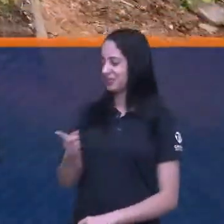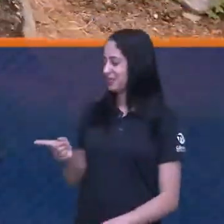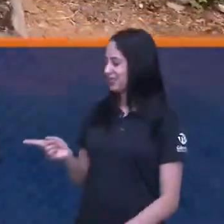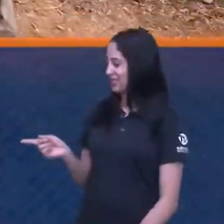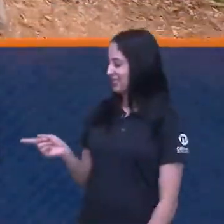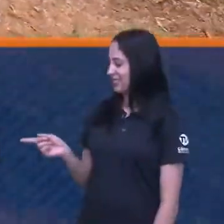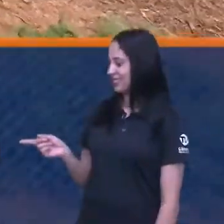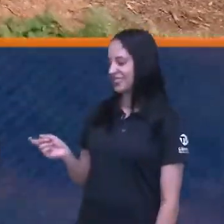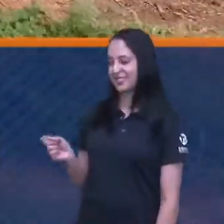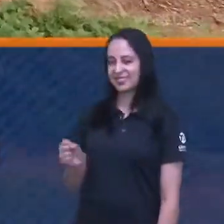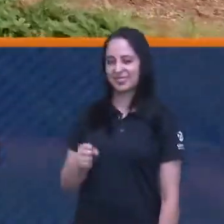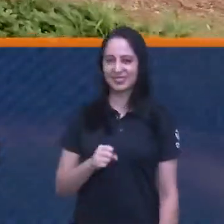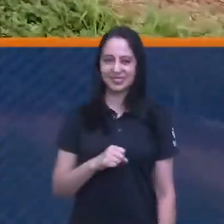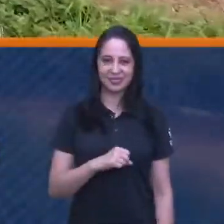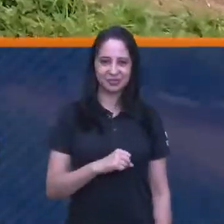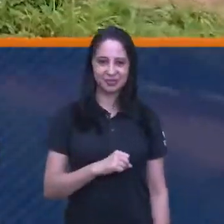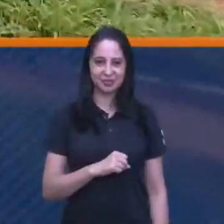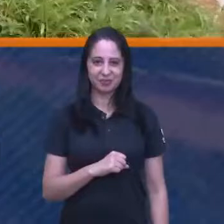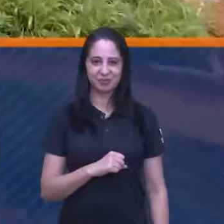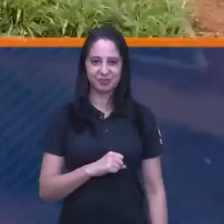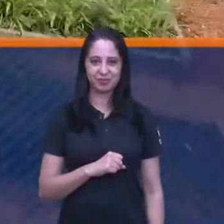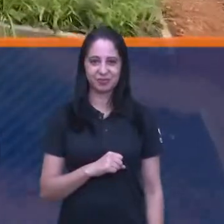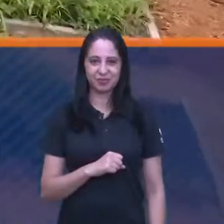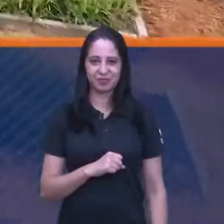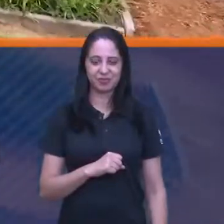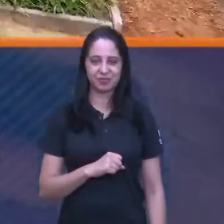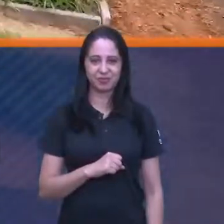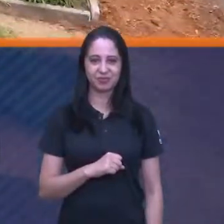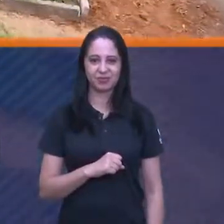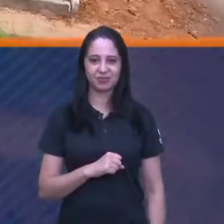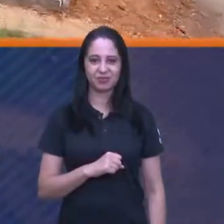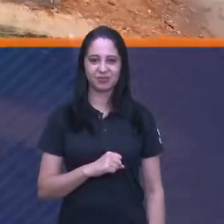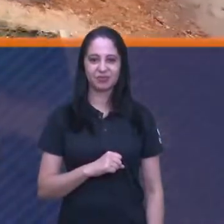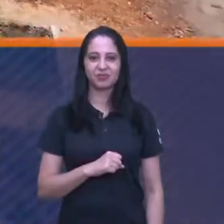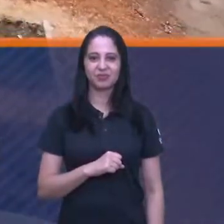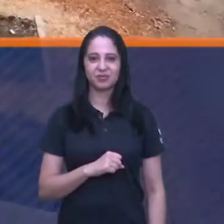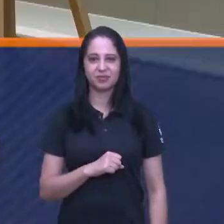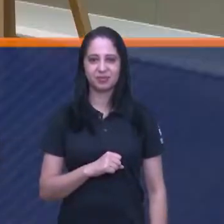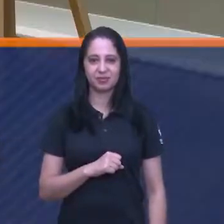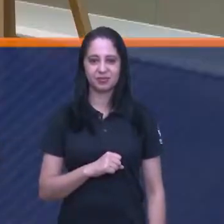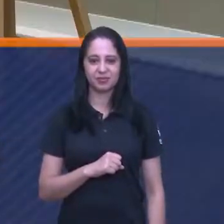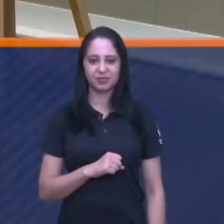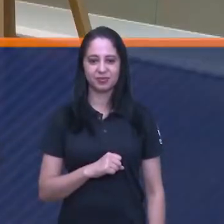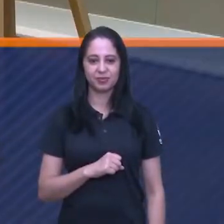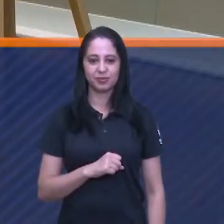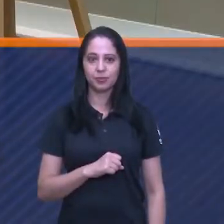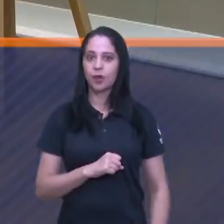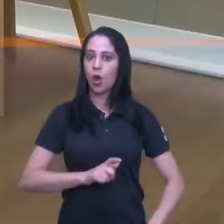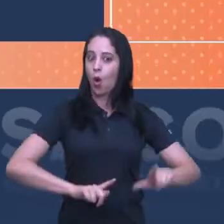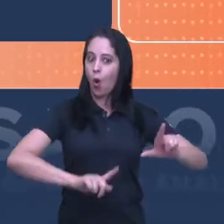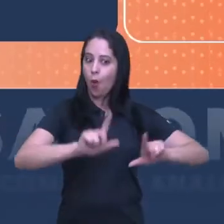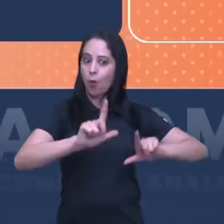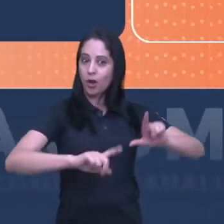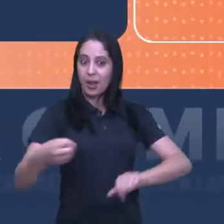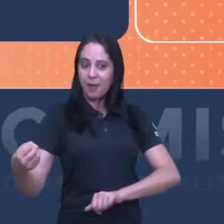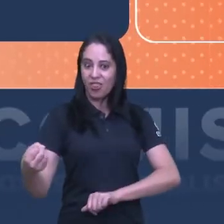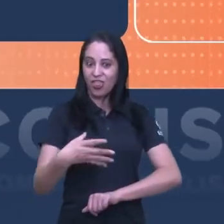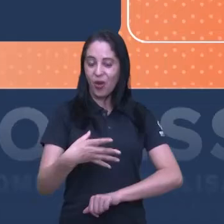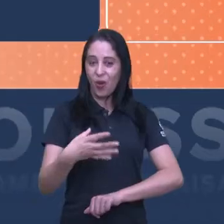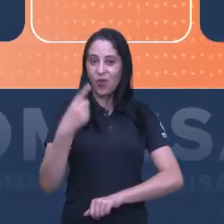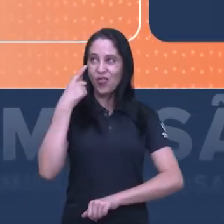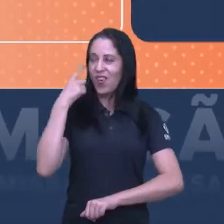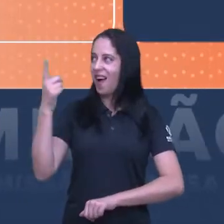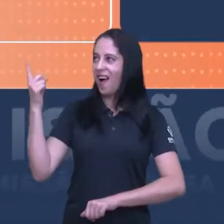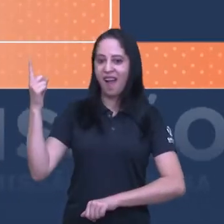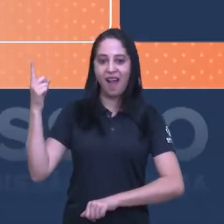bem com você tem estreia às terças-feiras sempre às Boa tarde com reprises na quinta também as três horas da tarde outro